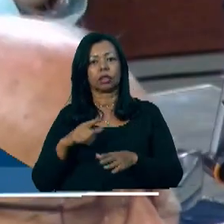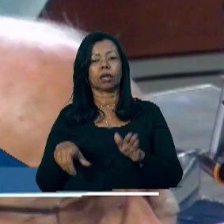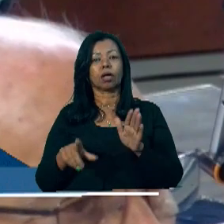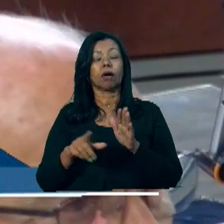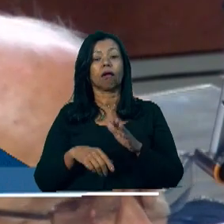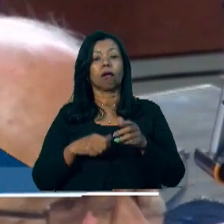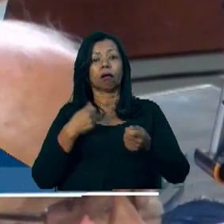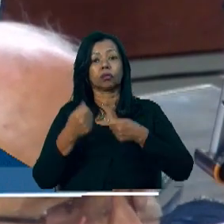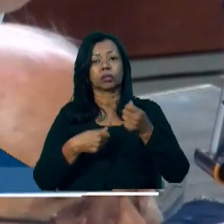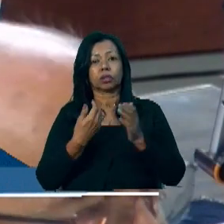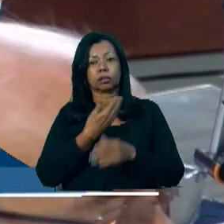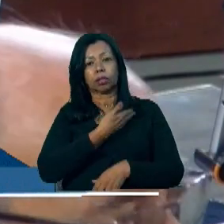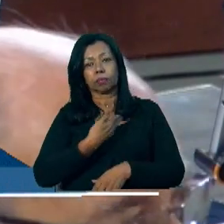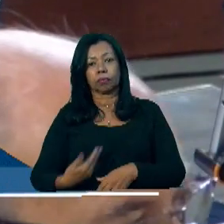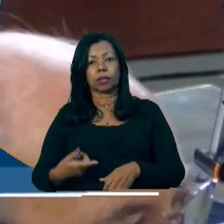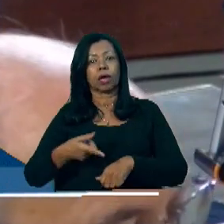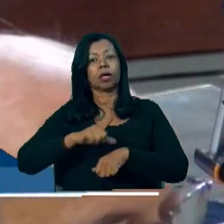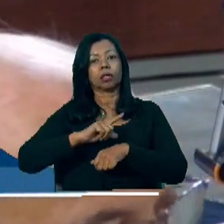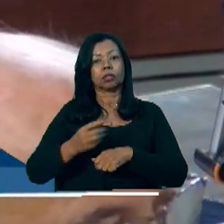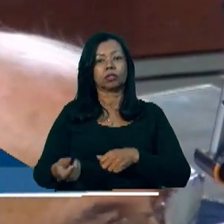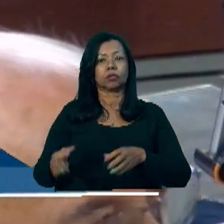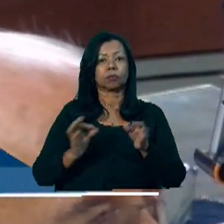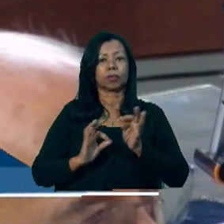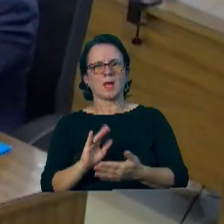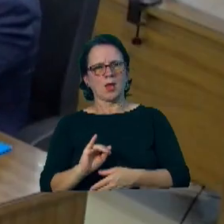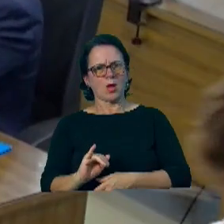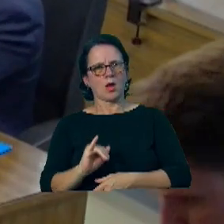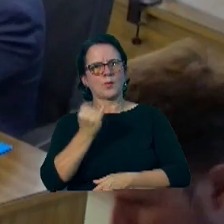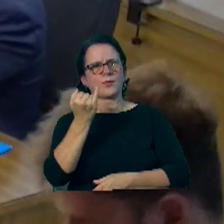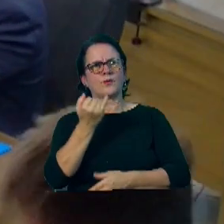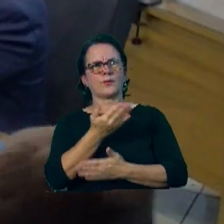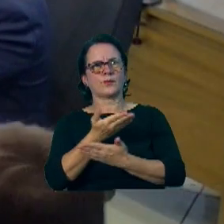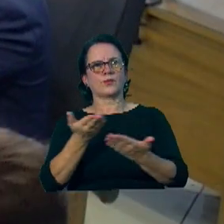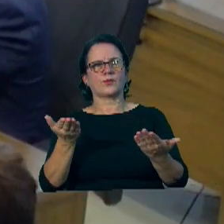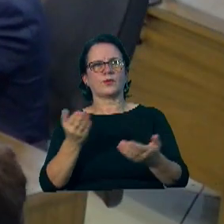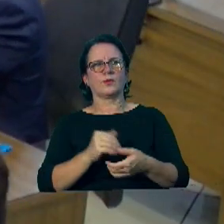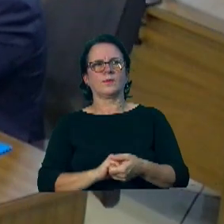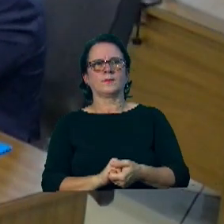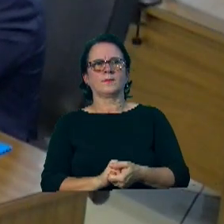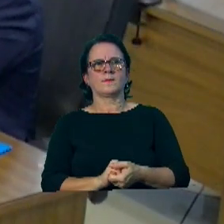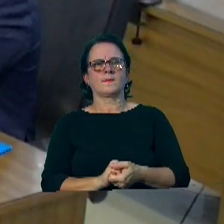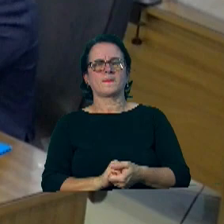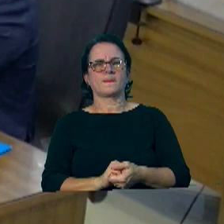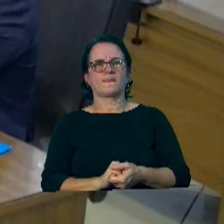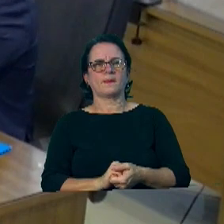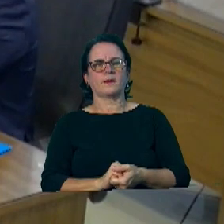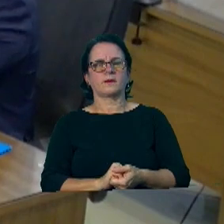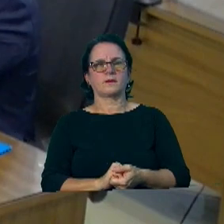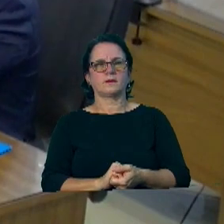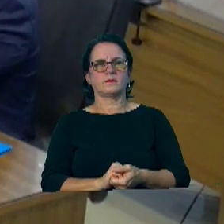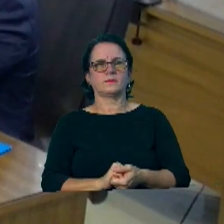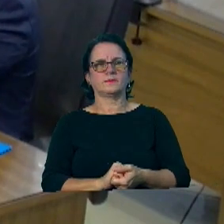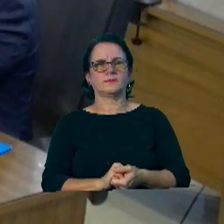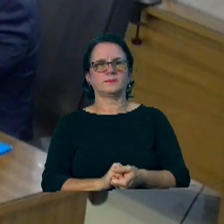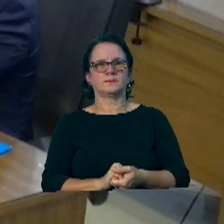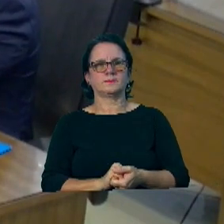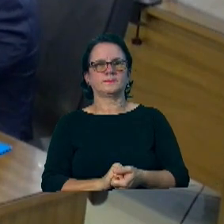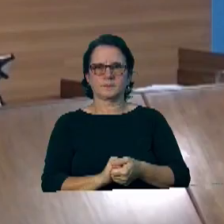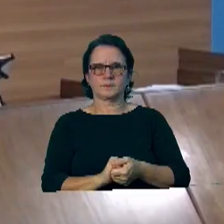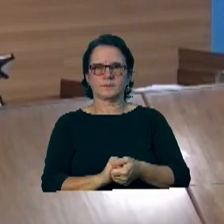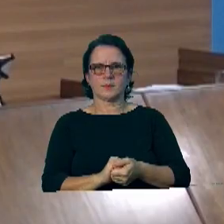Rodrigo alemão o projeto de decreto do Legislativo sobre o programa de visitação pública a casa é sua